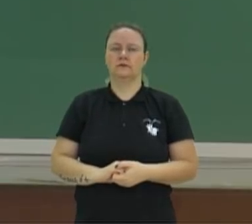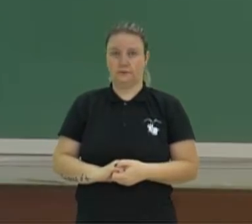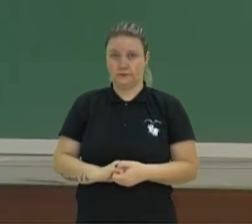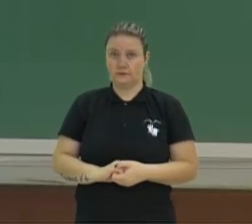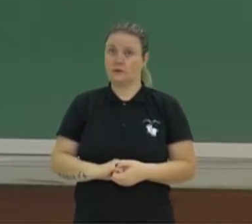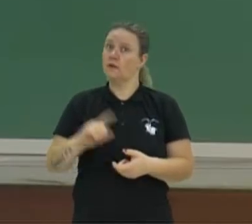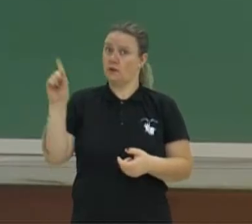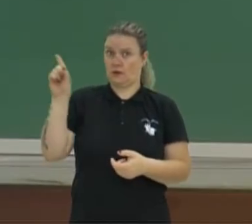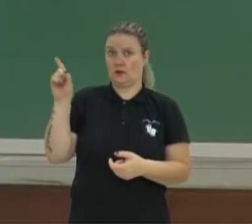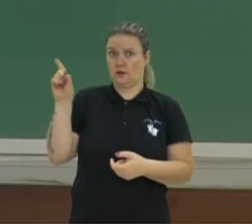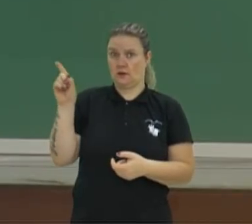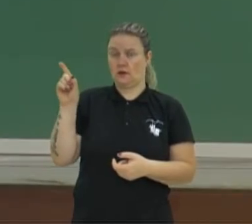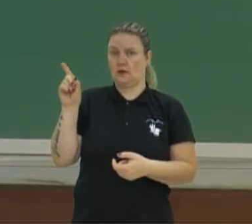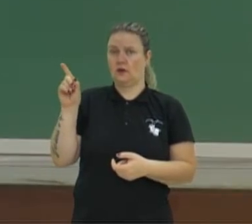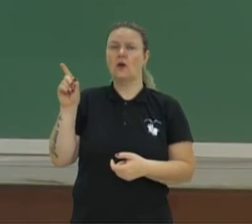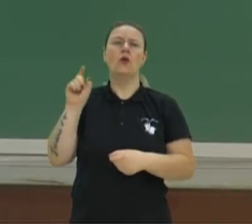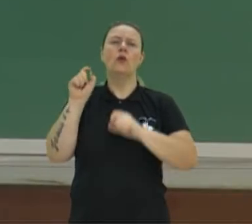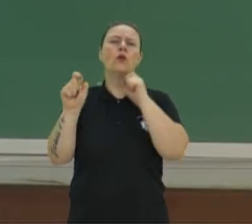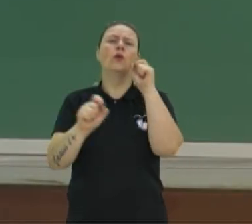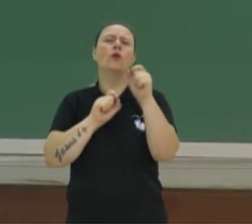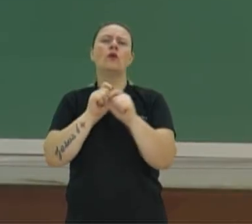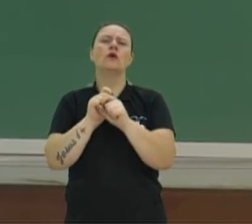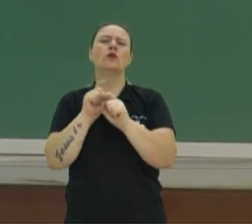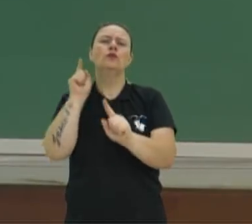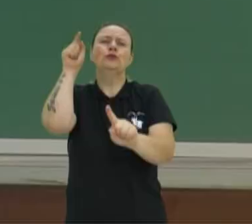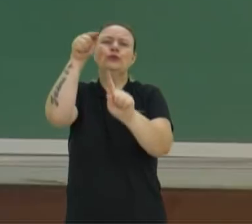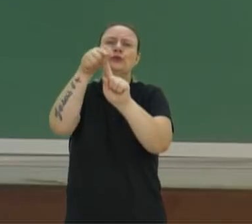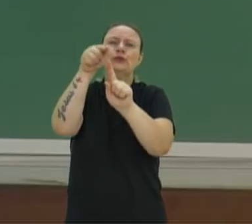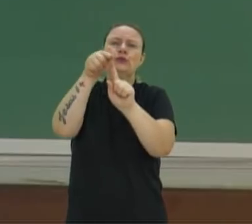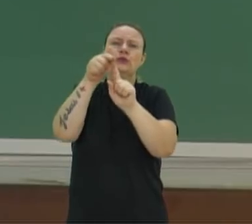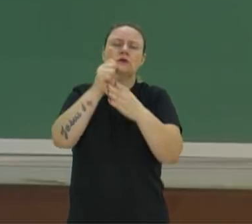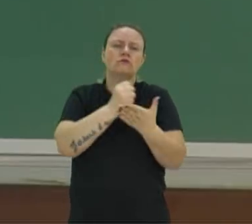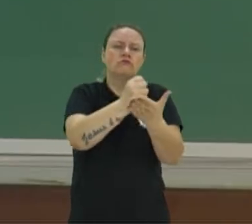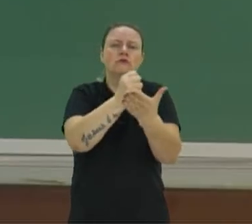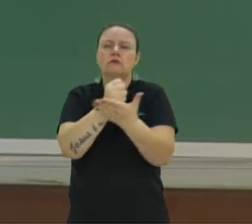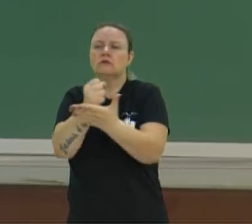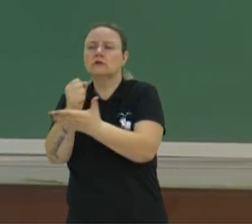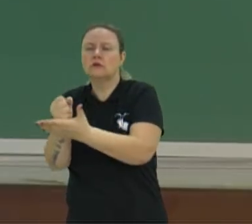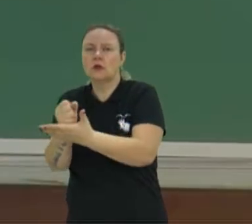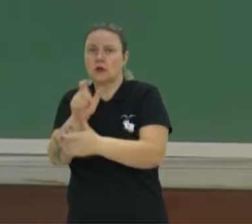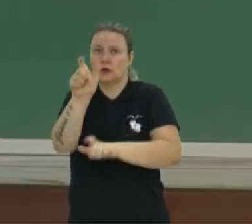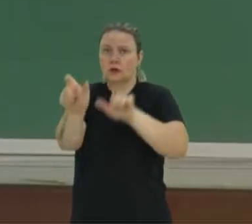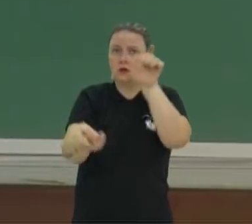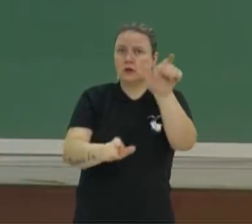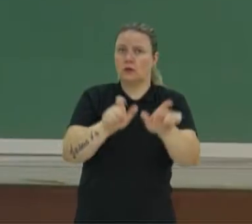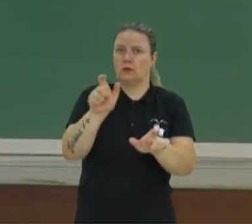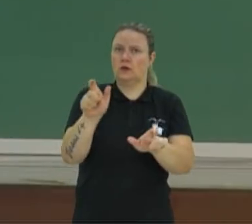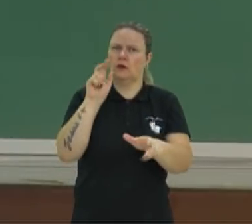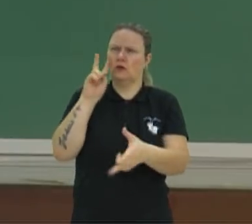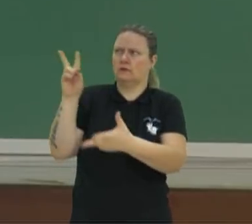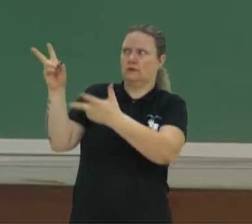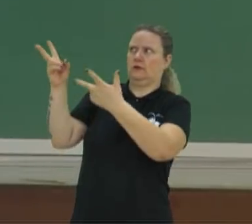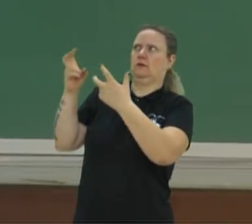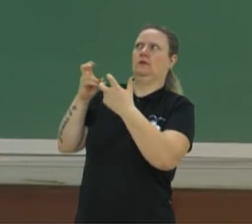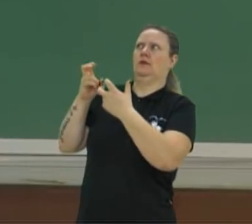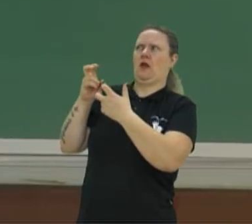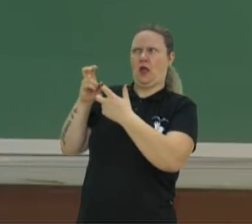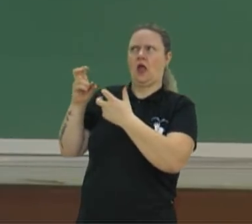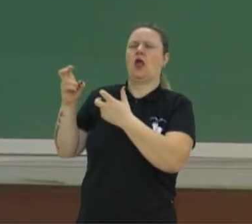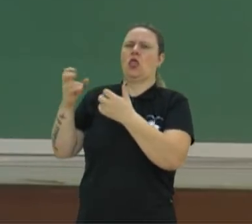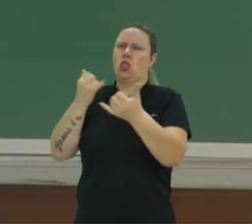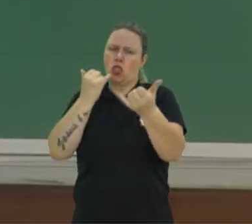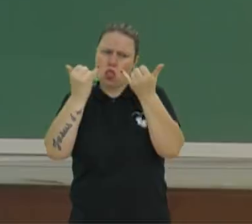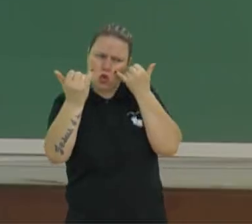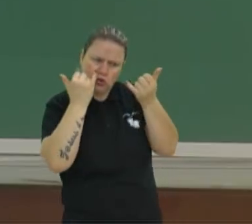O guia, ele tem essa ideia de ajudar a pessoa a identificar a notícia falsa. Então ele vem estruturado